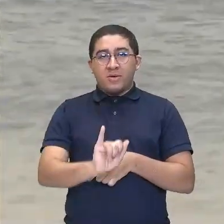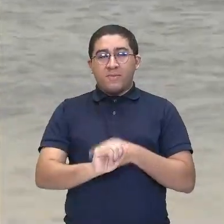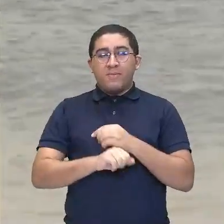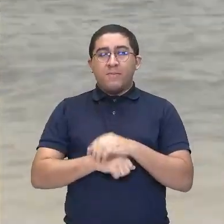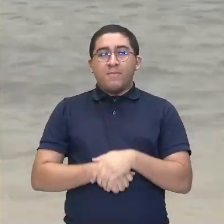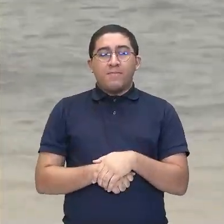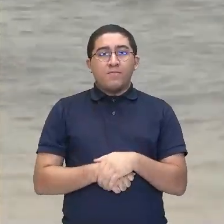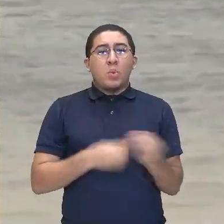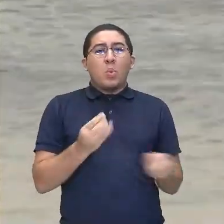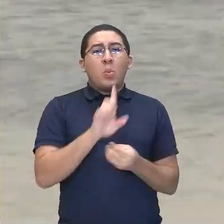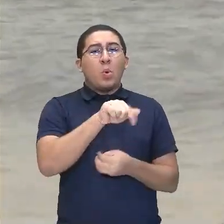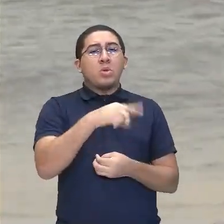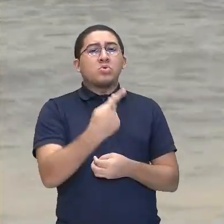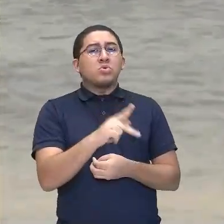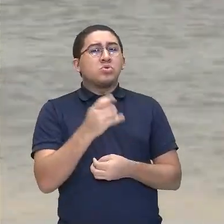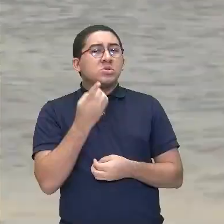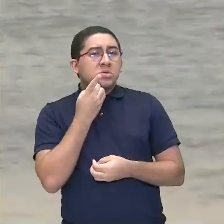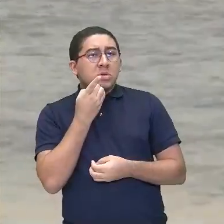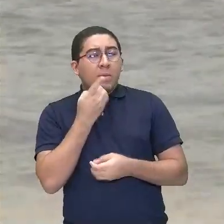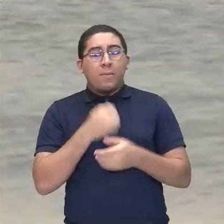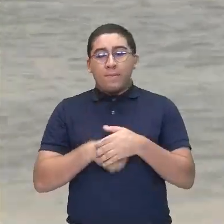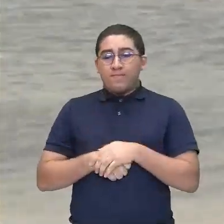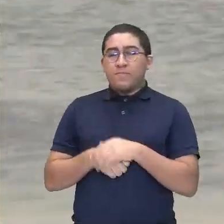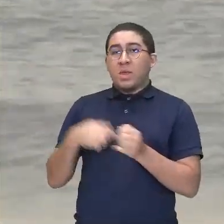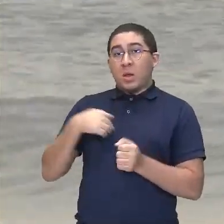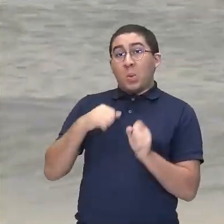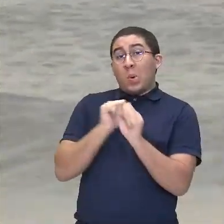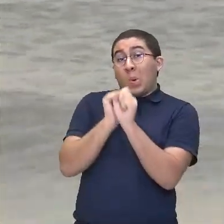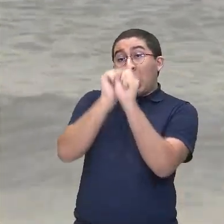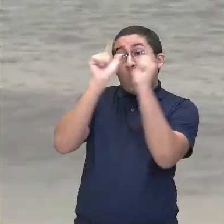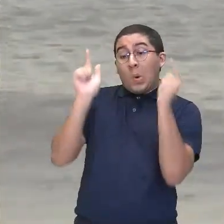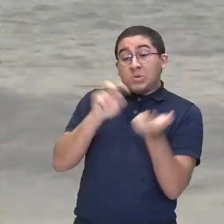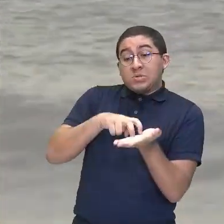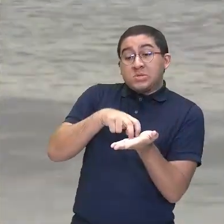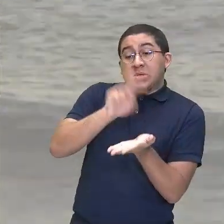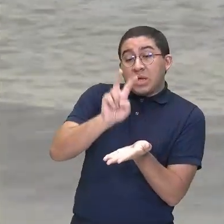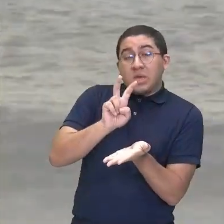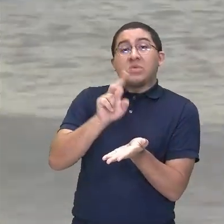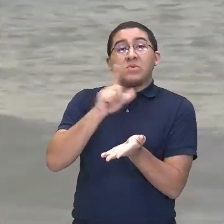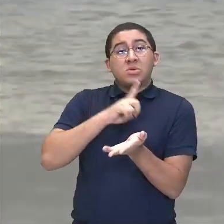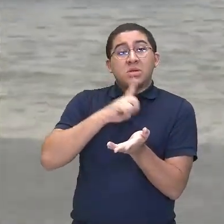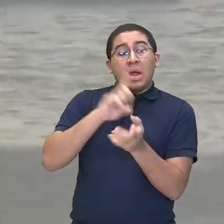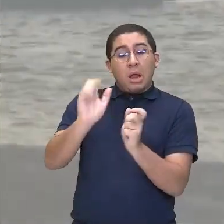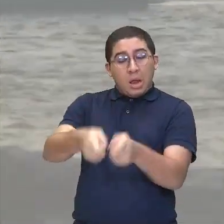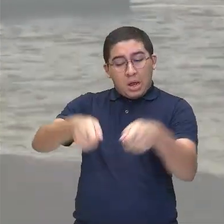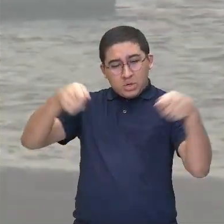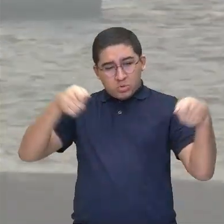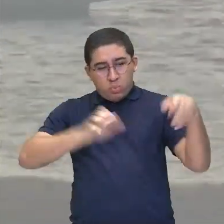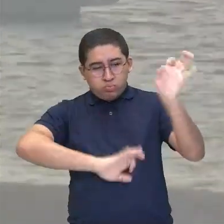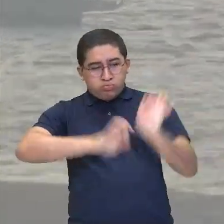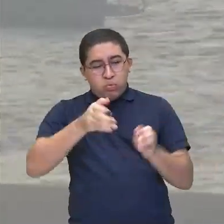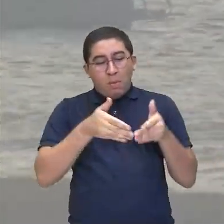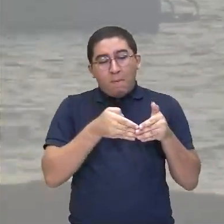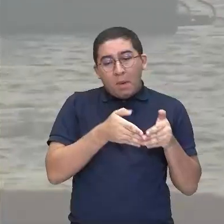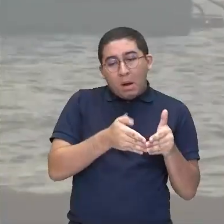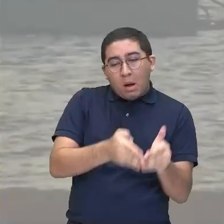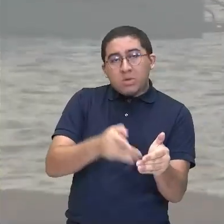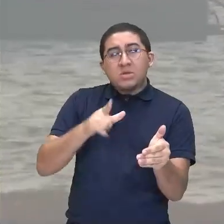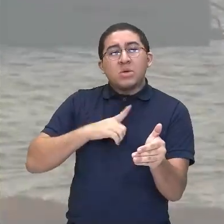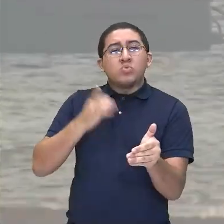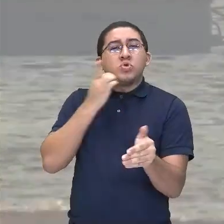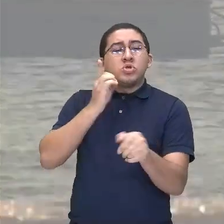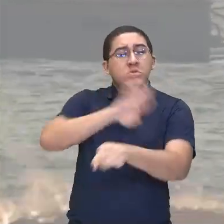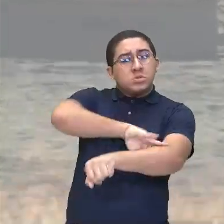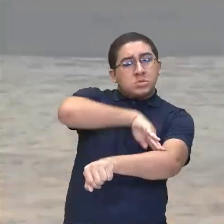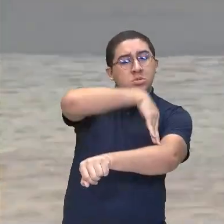Como que é a sua rotina? Eu acordo cedo, preparo a rede, pego o barco e passo o dia,